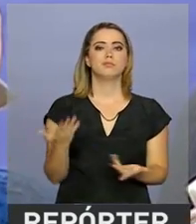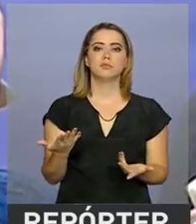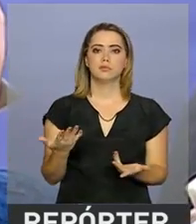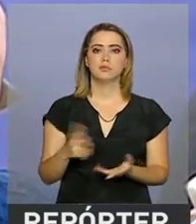e maior